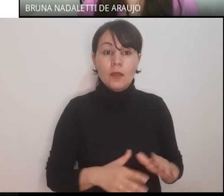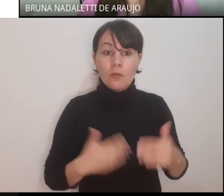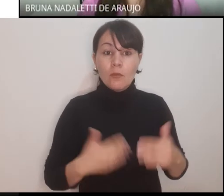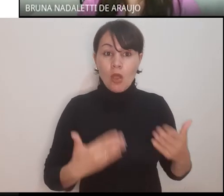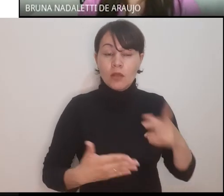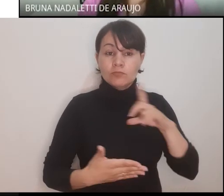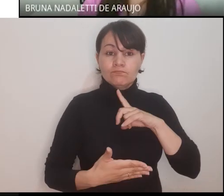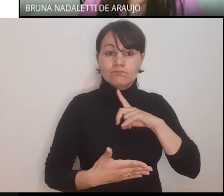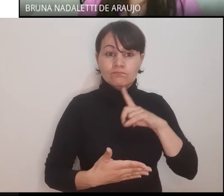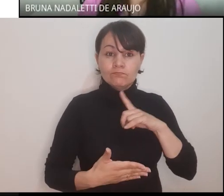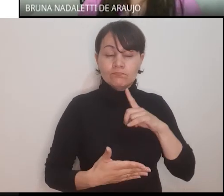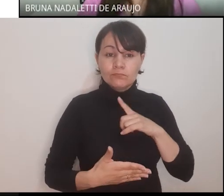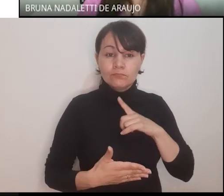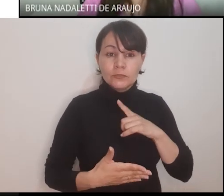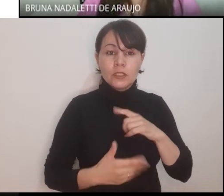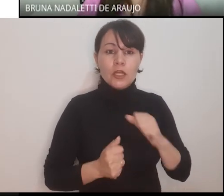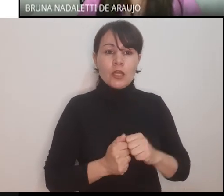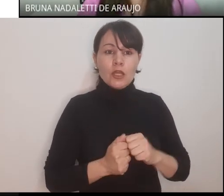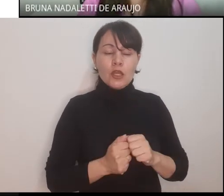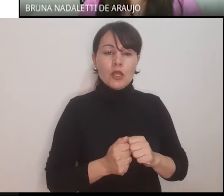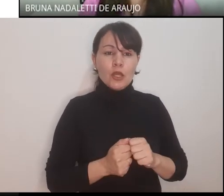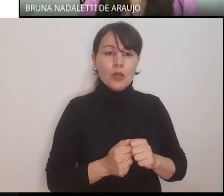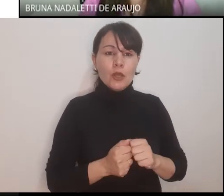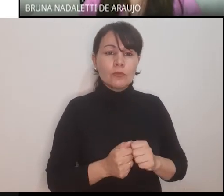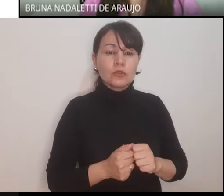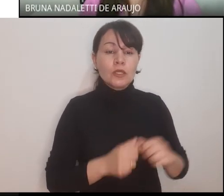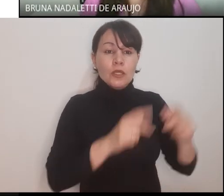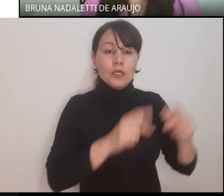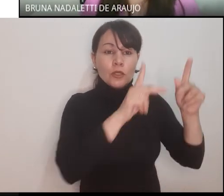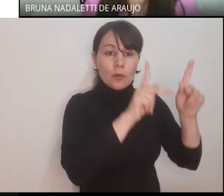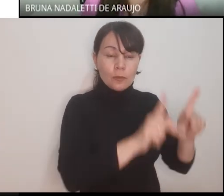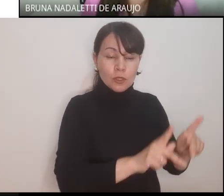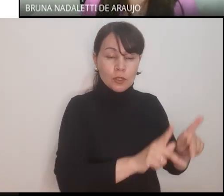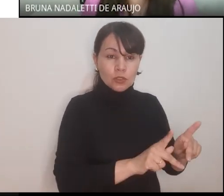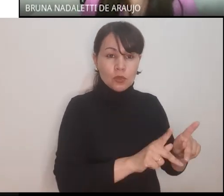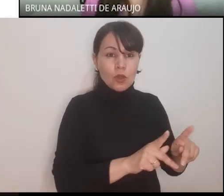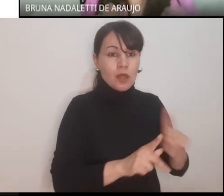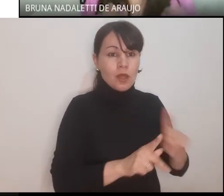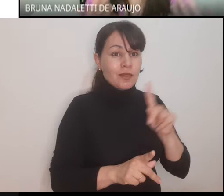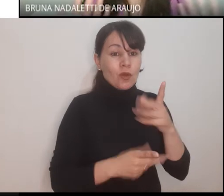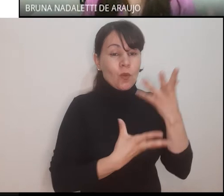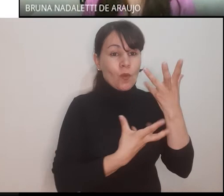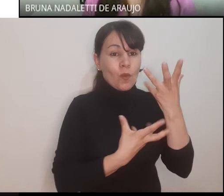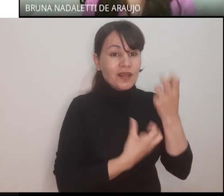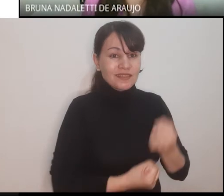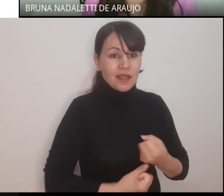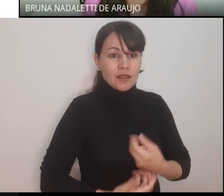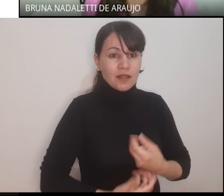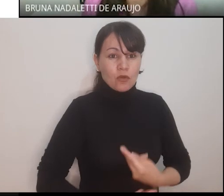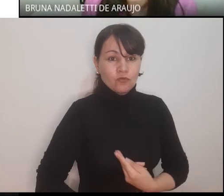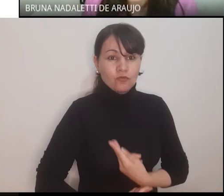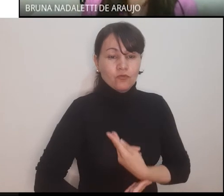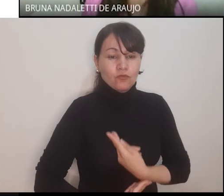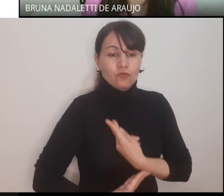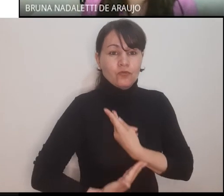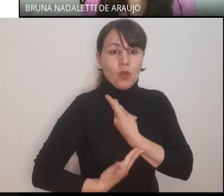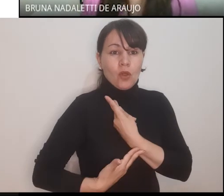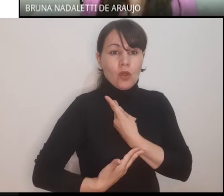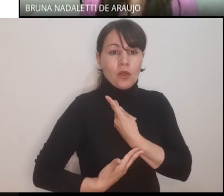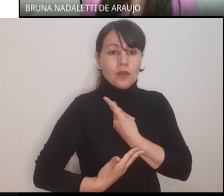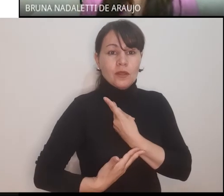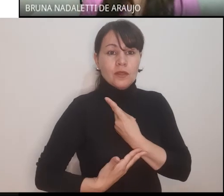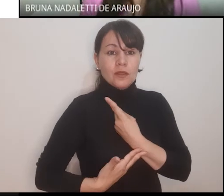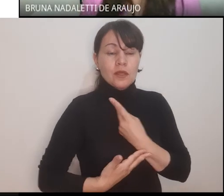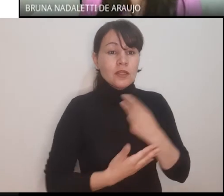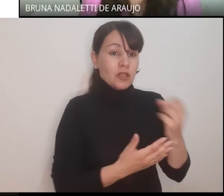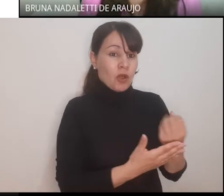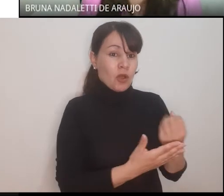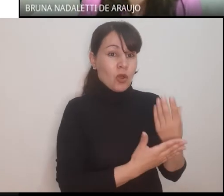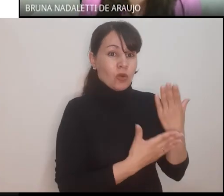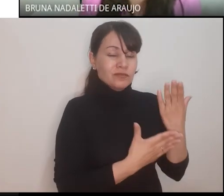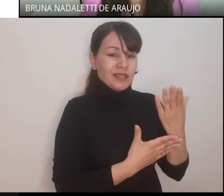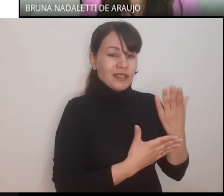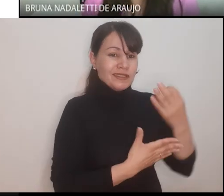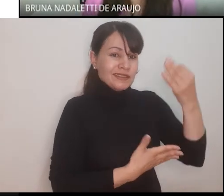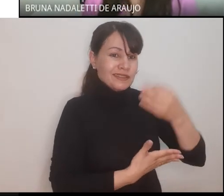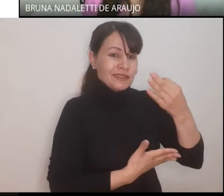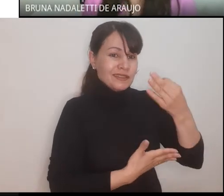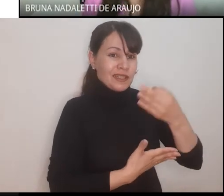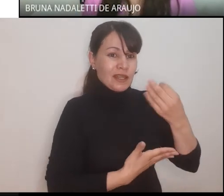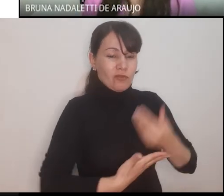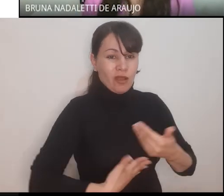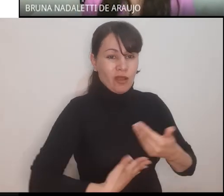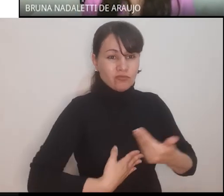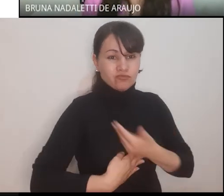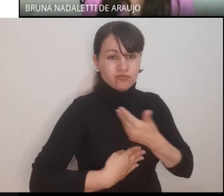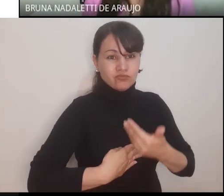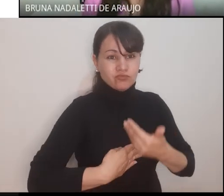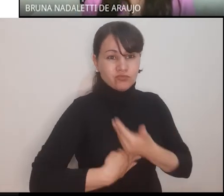temos condições em que o paciente não se adapta, a fístula se torna não funcionante ou outras complicações